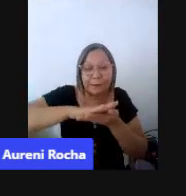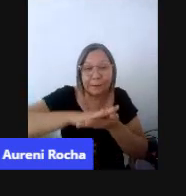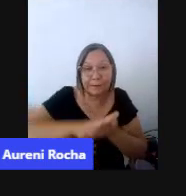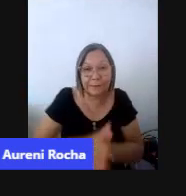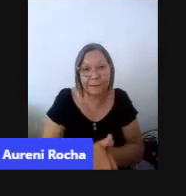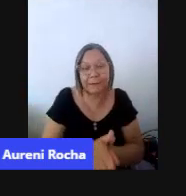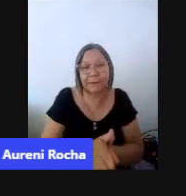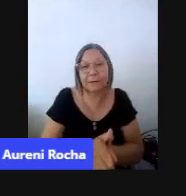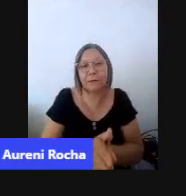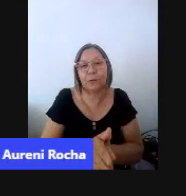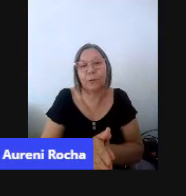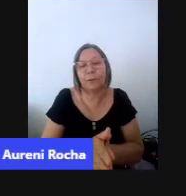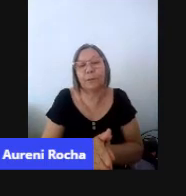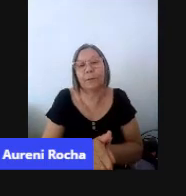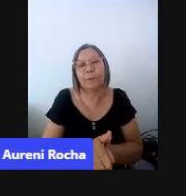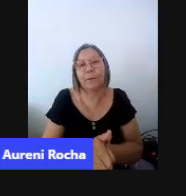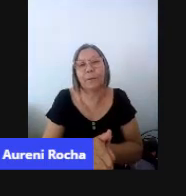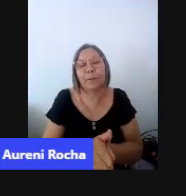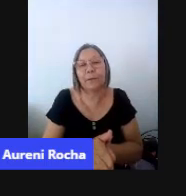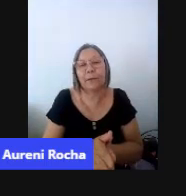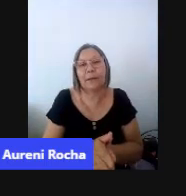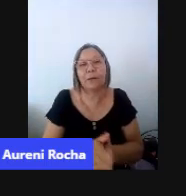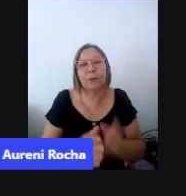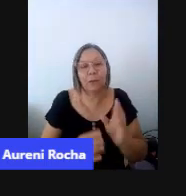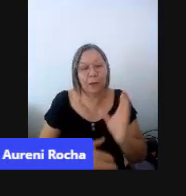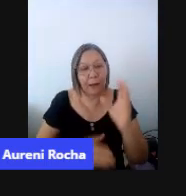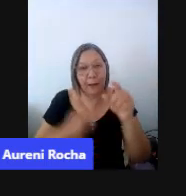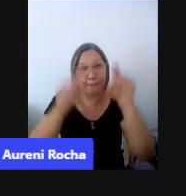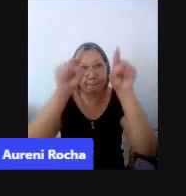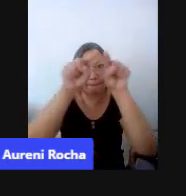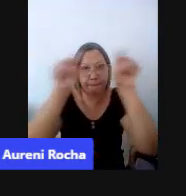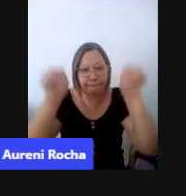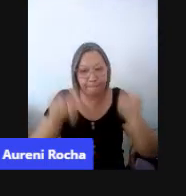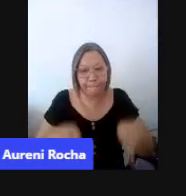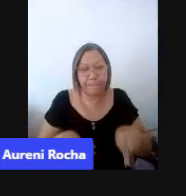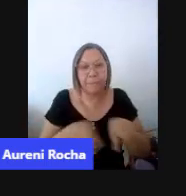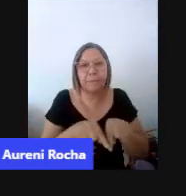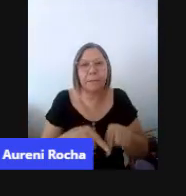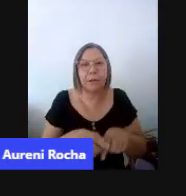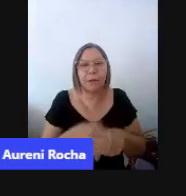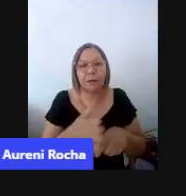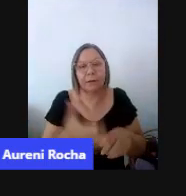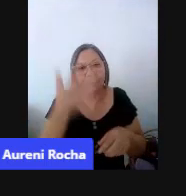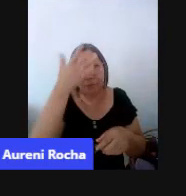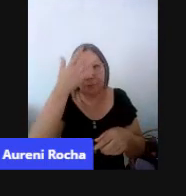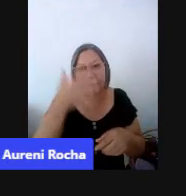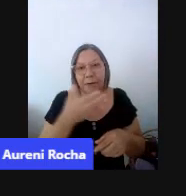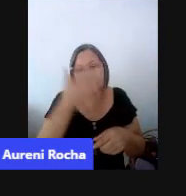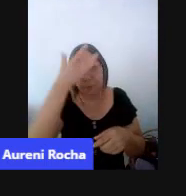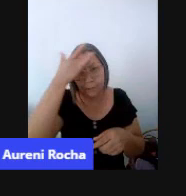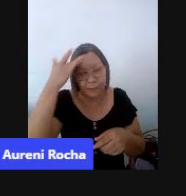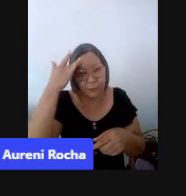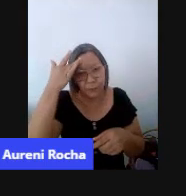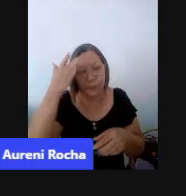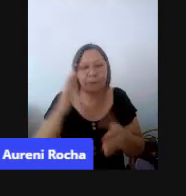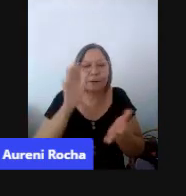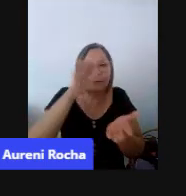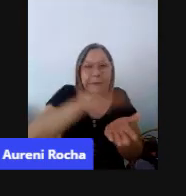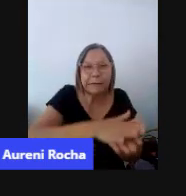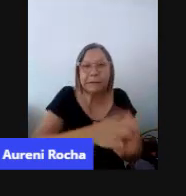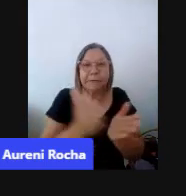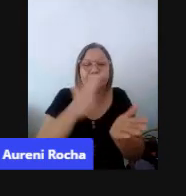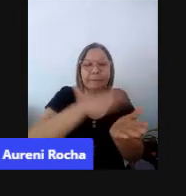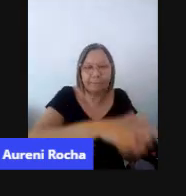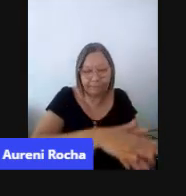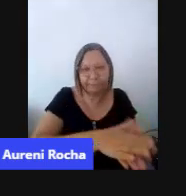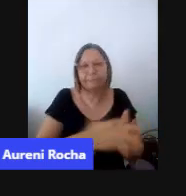as colmeias do apicultor, ou seja, a produção dele. Então, isso é muito grave. Então, a gente criou um projeto chamado